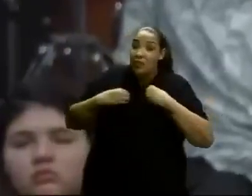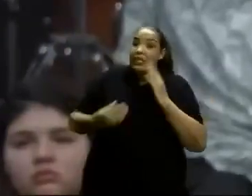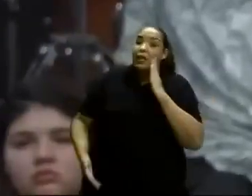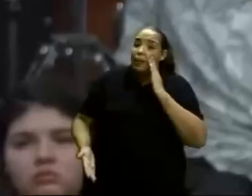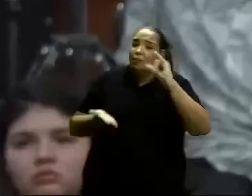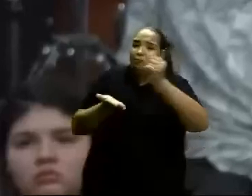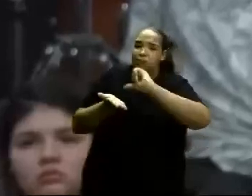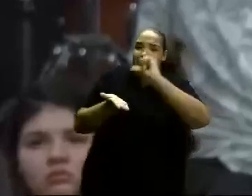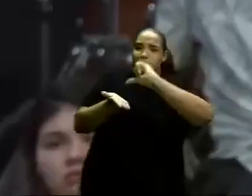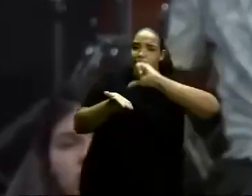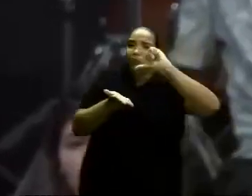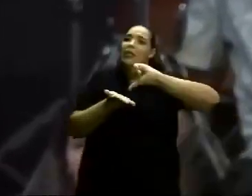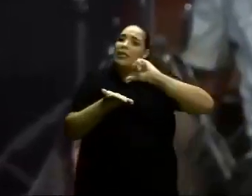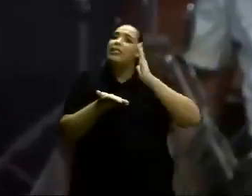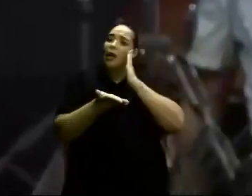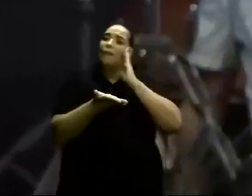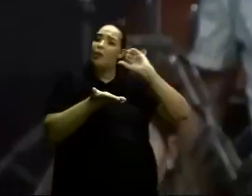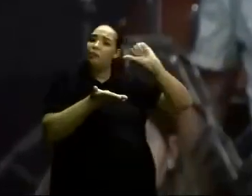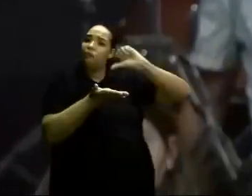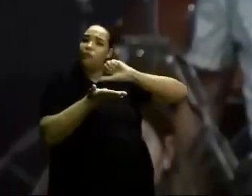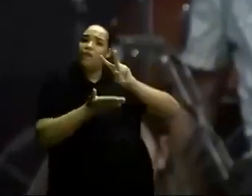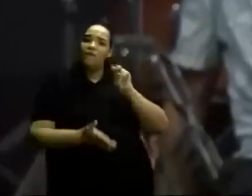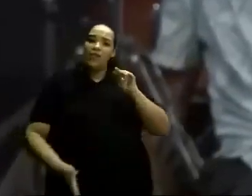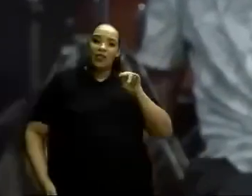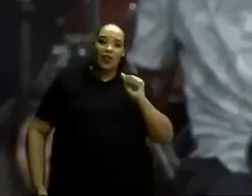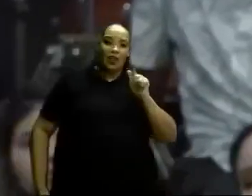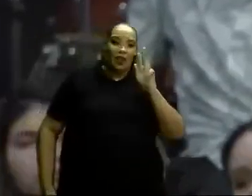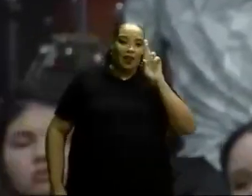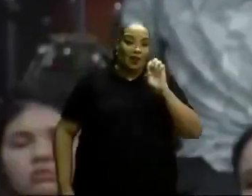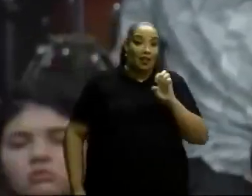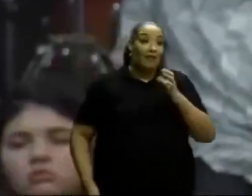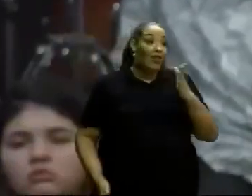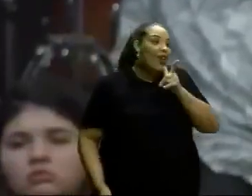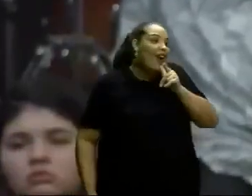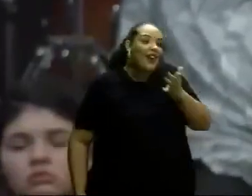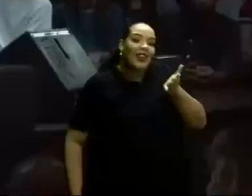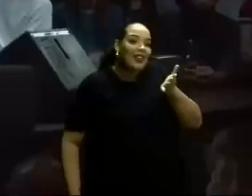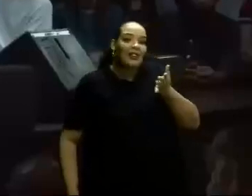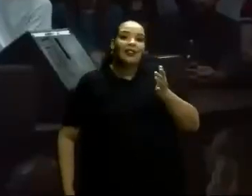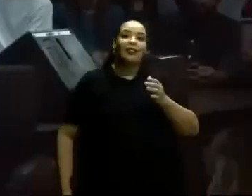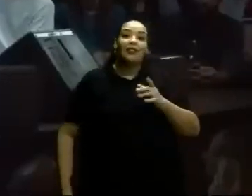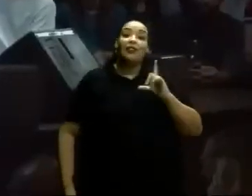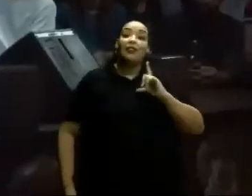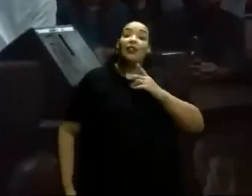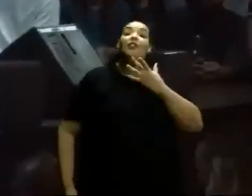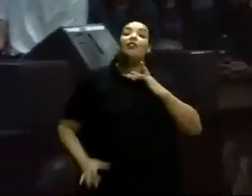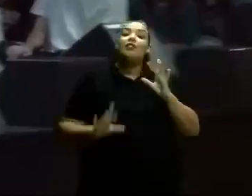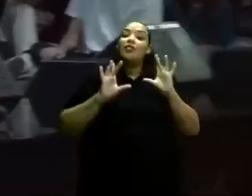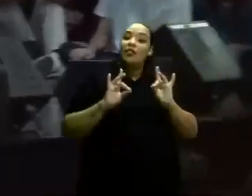Jesus sabia que ia beber vinagre, sim ou não? Por isso ele não disse quero água, ele disse?